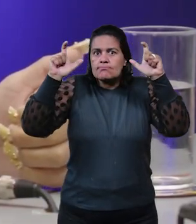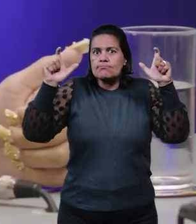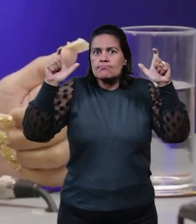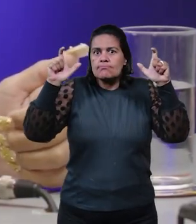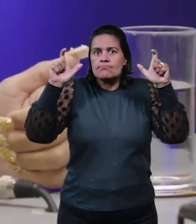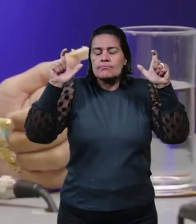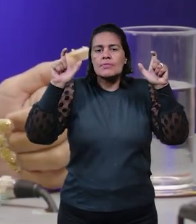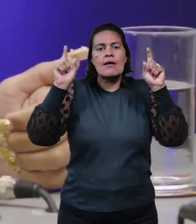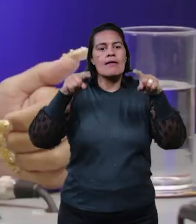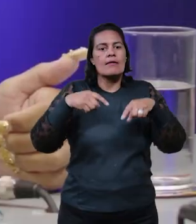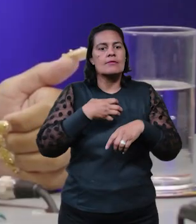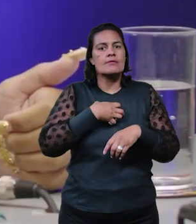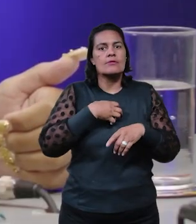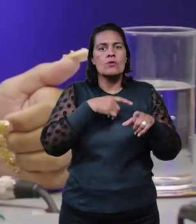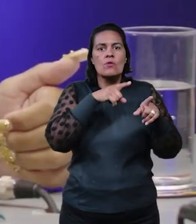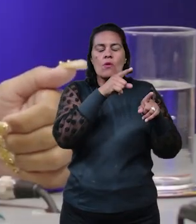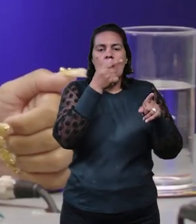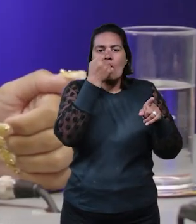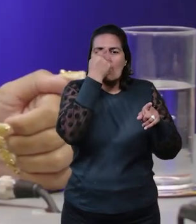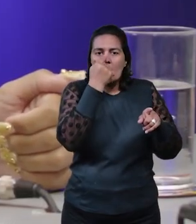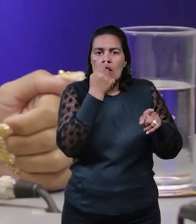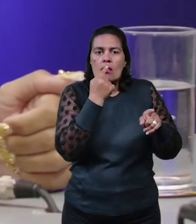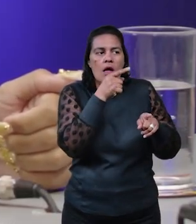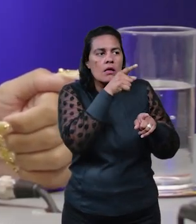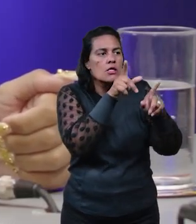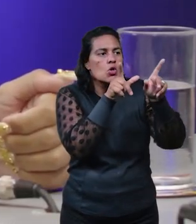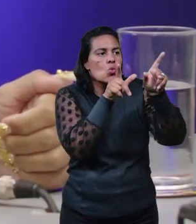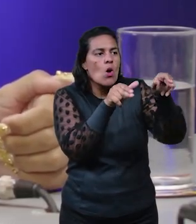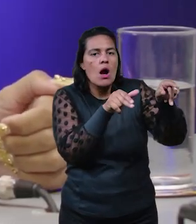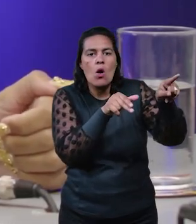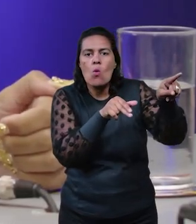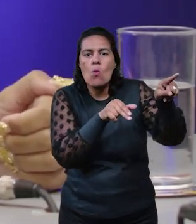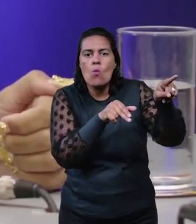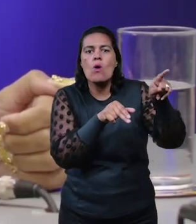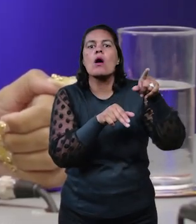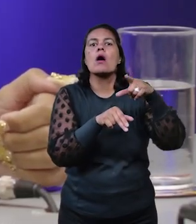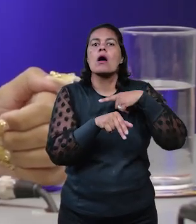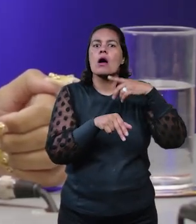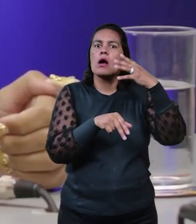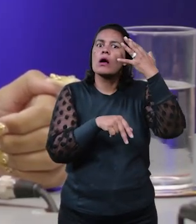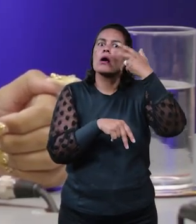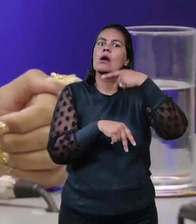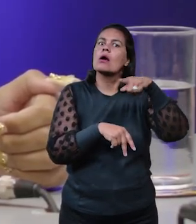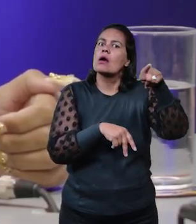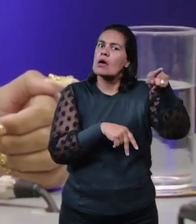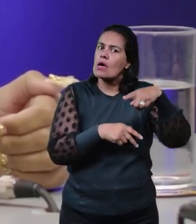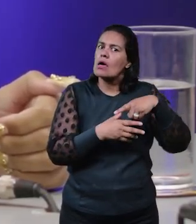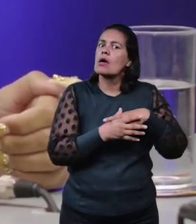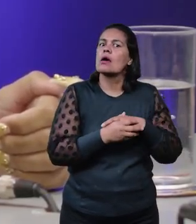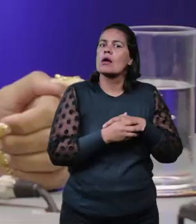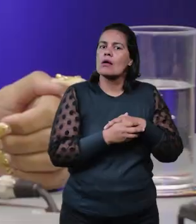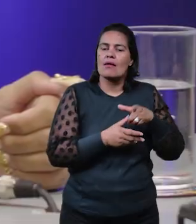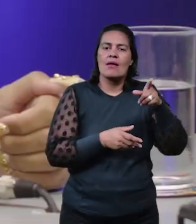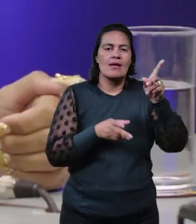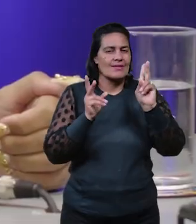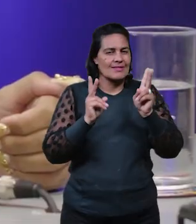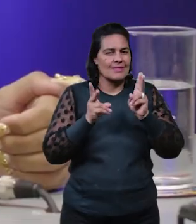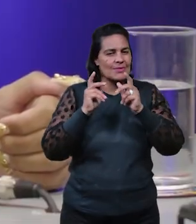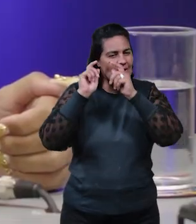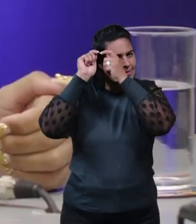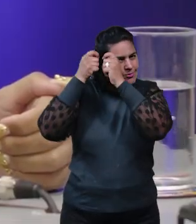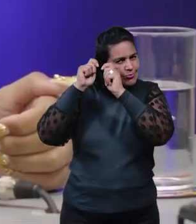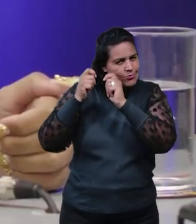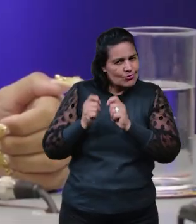falar, o nariz dessa pessoa aqui também é bonito. Eu lembro que ela sempre usava o mesmo padrão de trança miojinho,